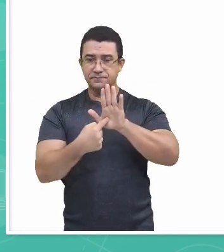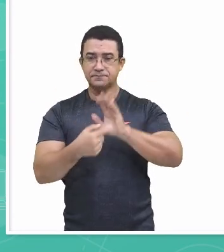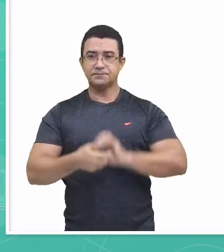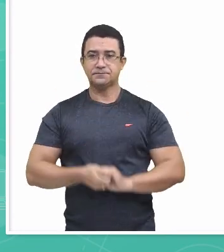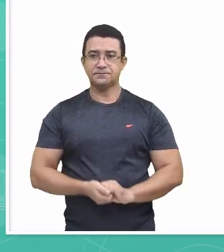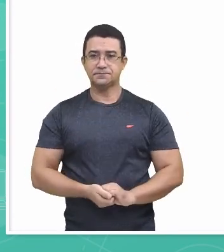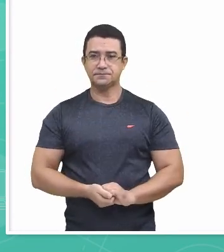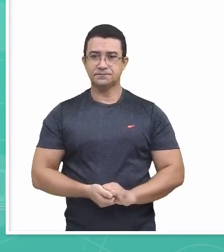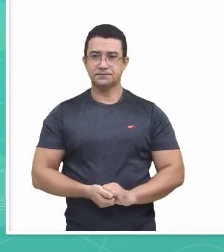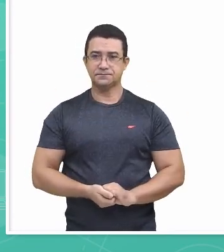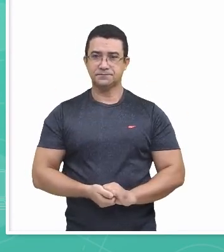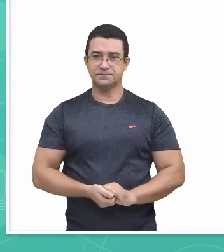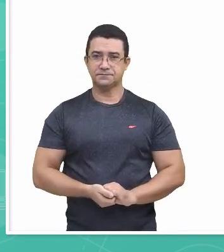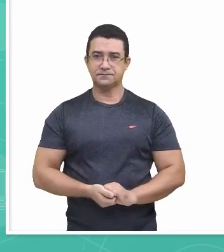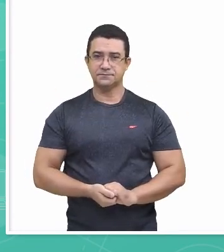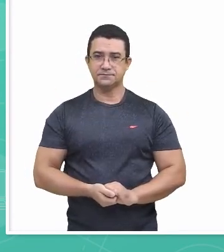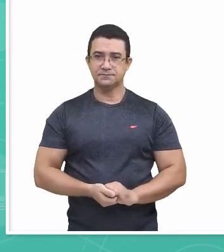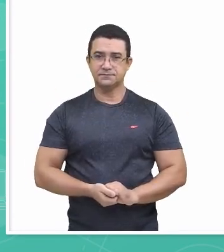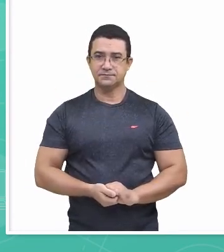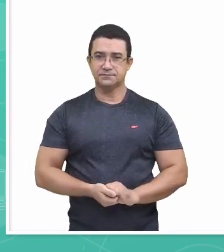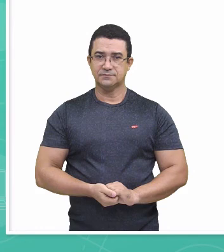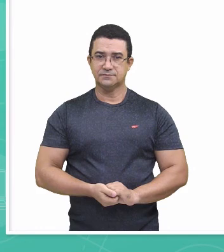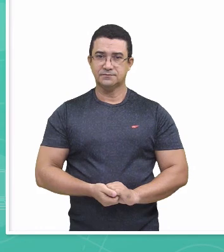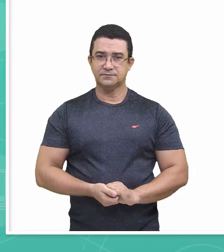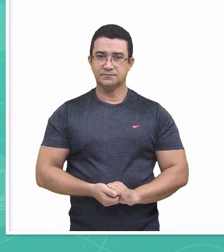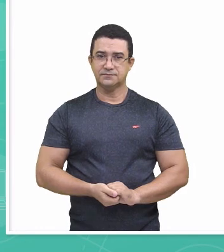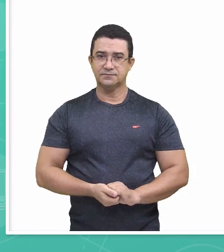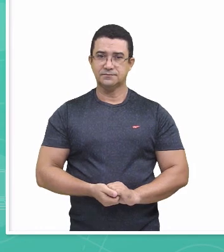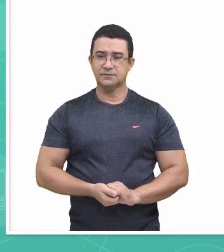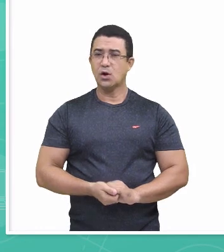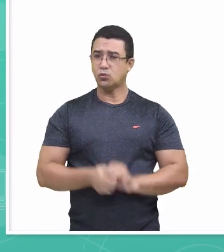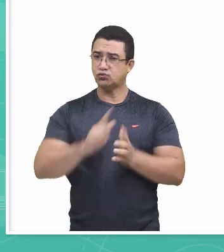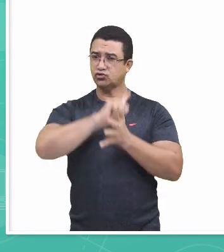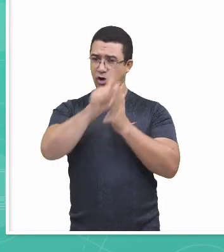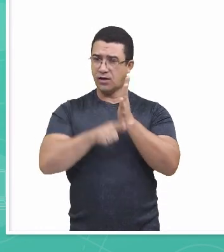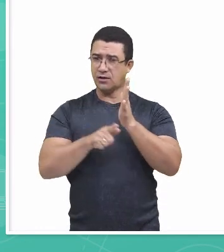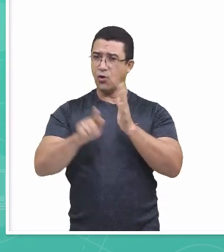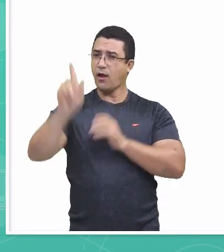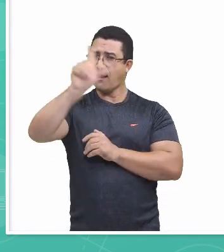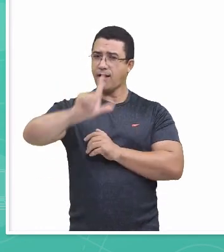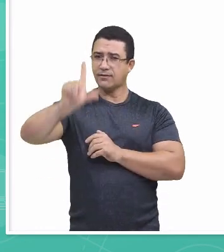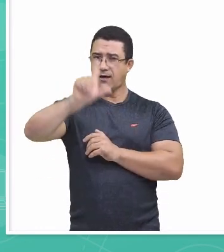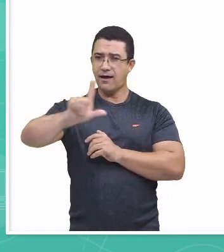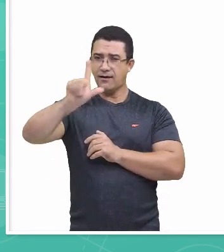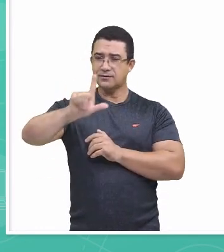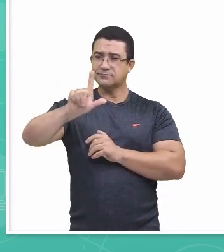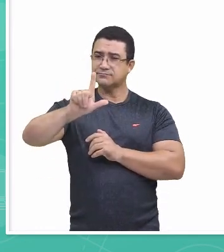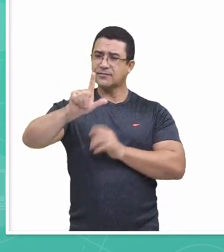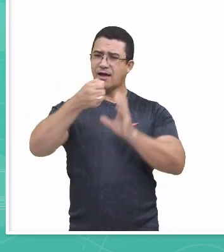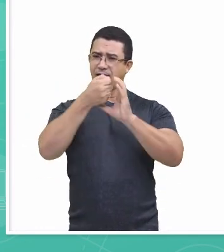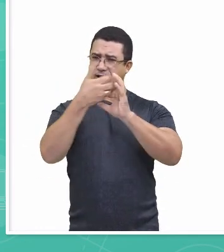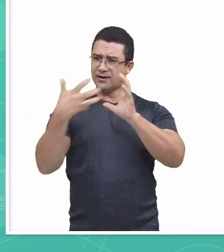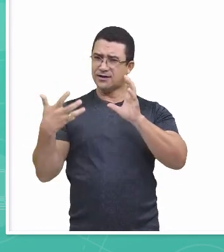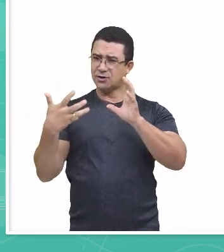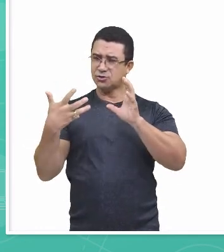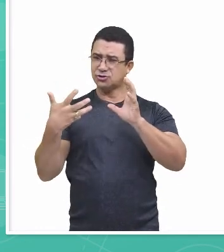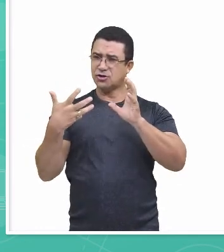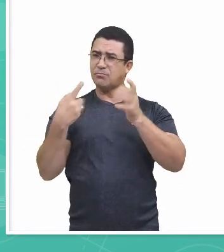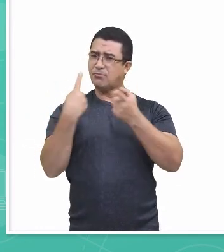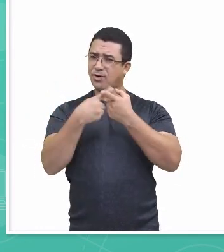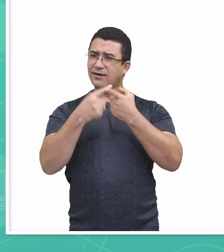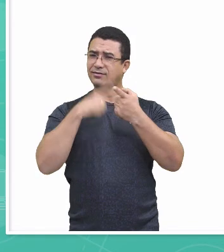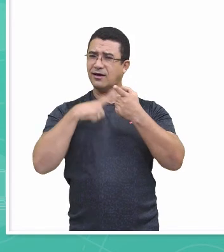só. Vamos entender aqui esse conceito. Então, gênero literário caracterizado por se estruturar em